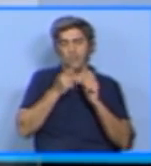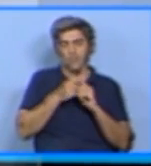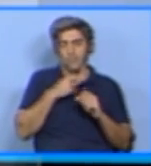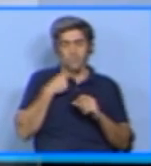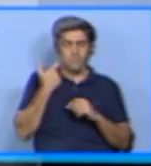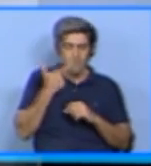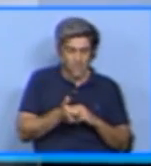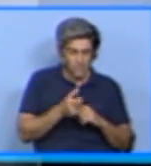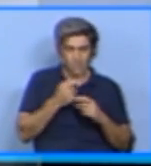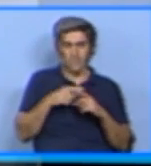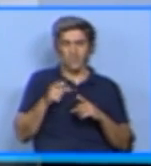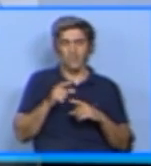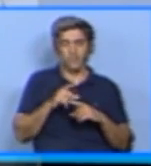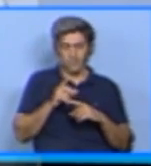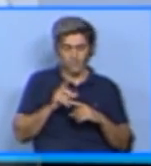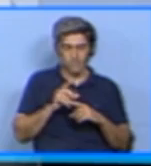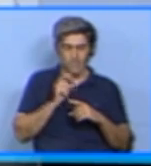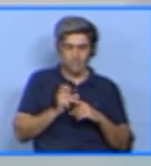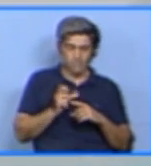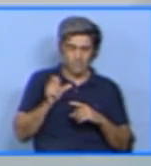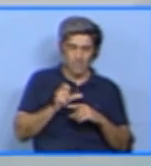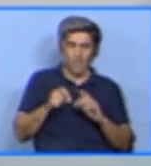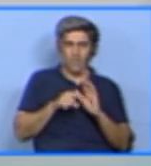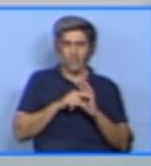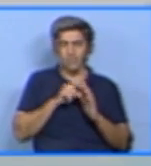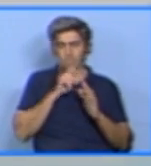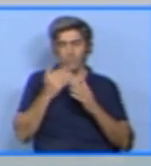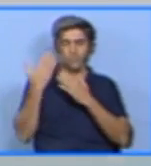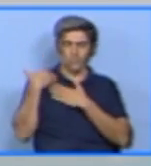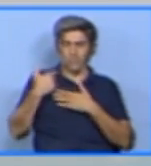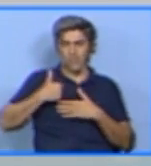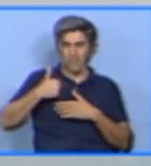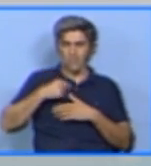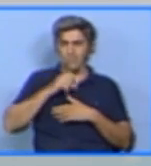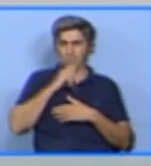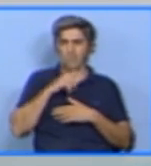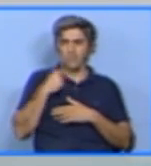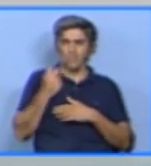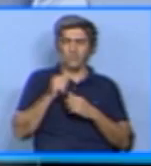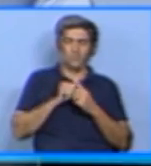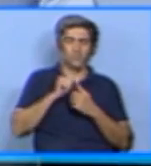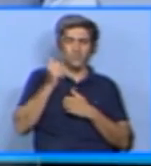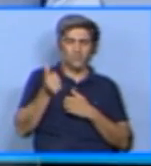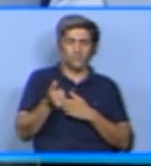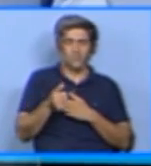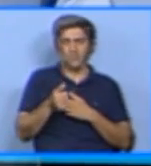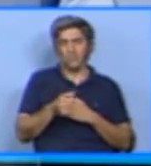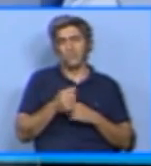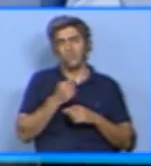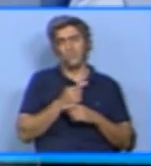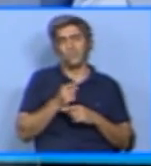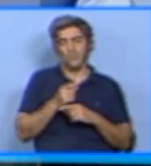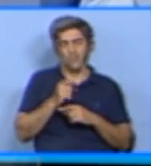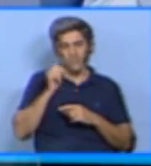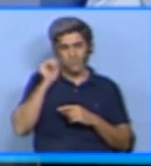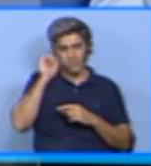mau, porque é um ato de qual se possa ser responsável, não é? Ainda que depois isto seja à distância, porque ao perturbar